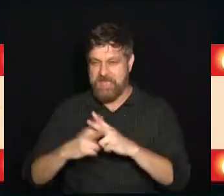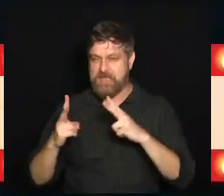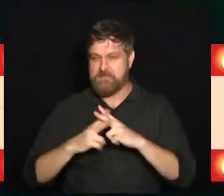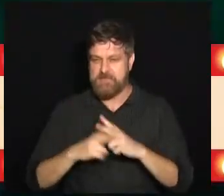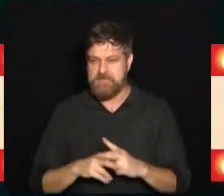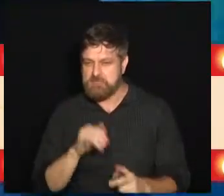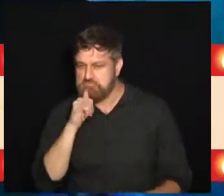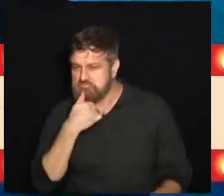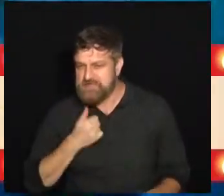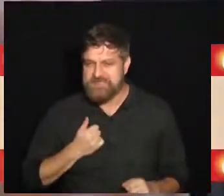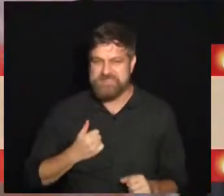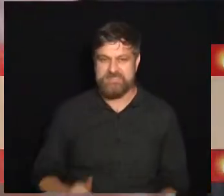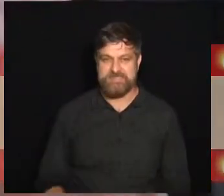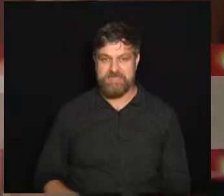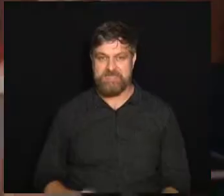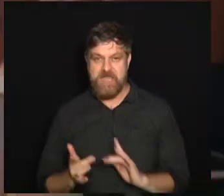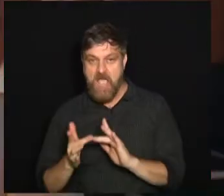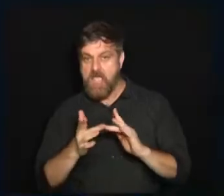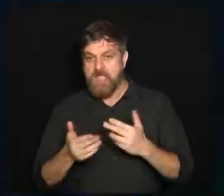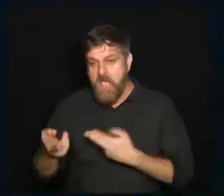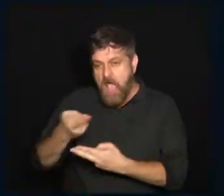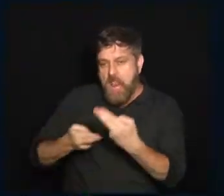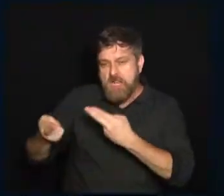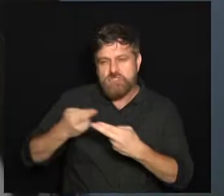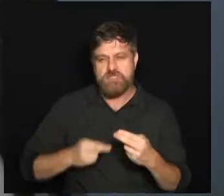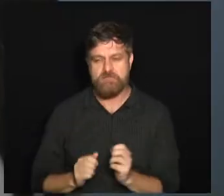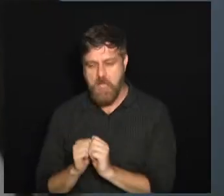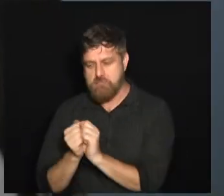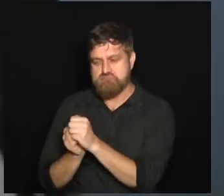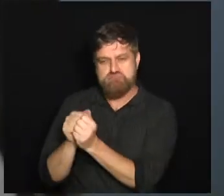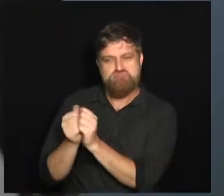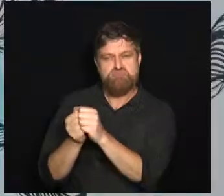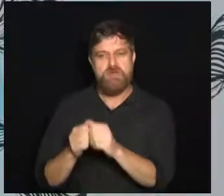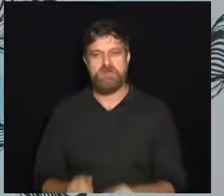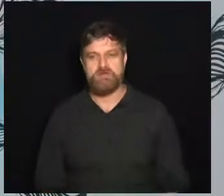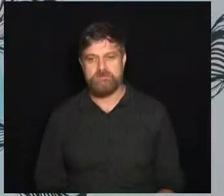dramas, diversão e relacionamentos.